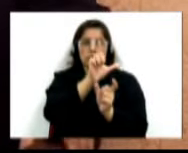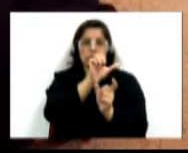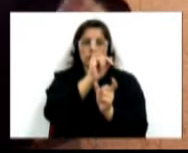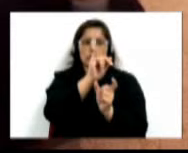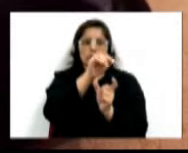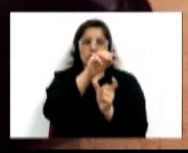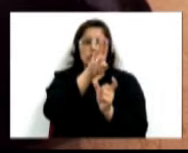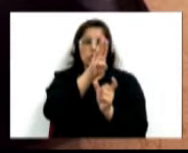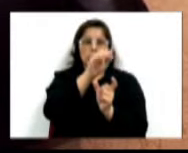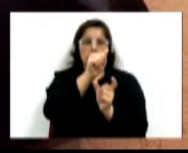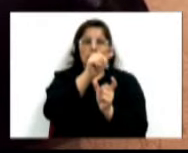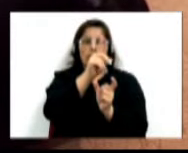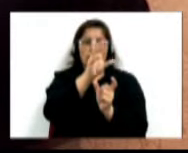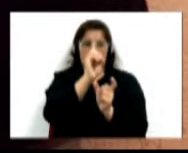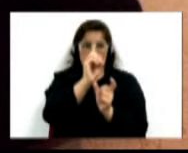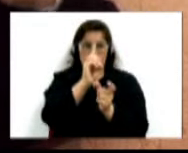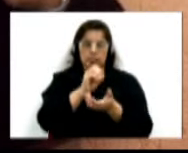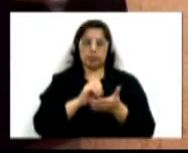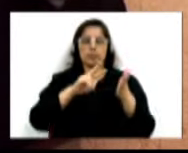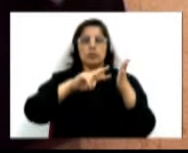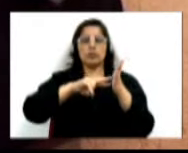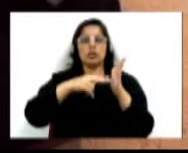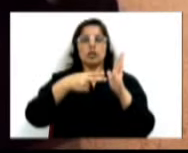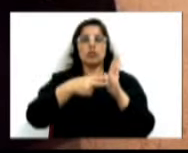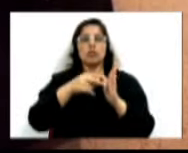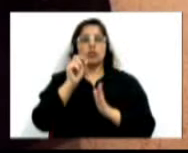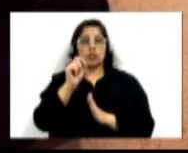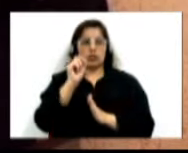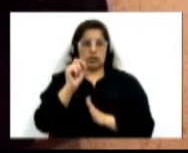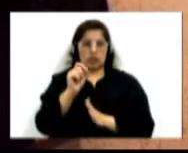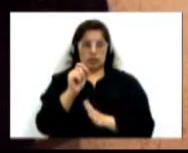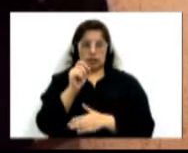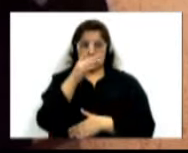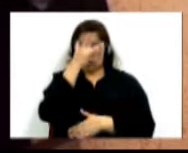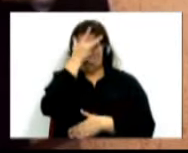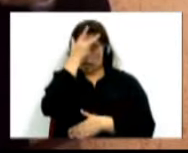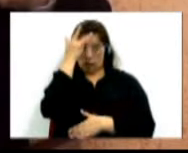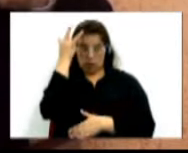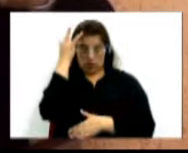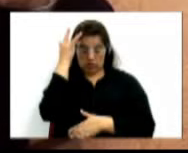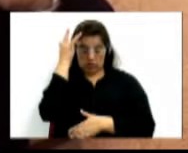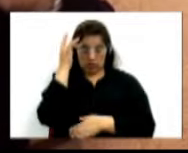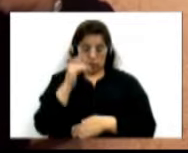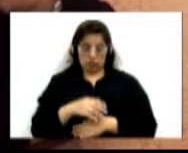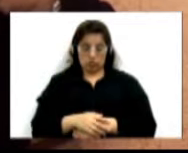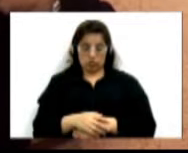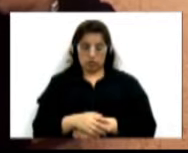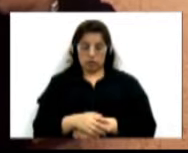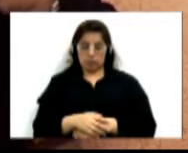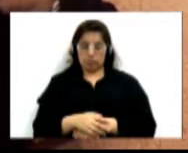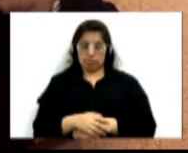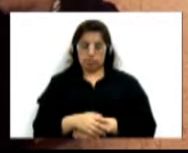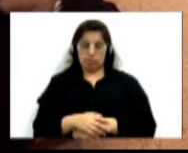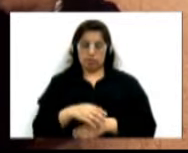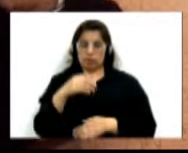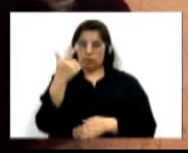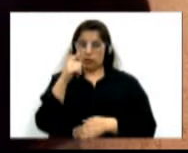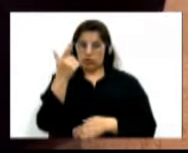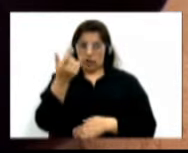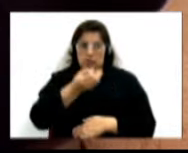Quem determina isso é a justiça. Reputação ilibada quem faz sou eu. E essas pessoas não têm reputação ilibada.